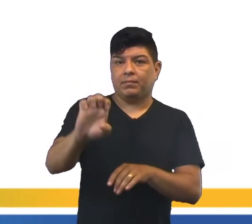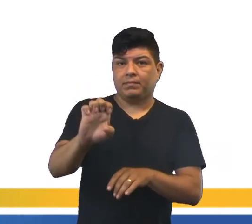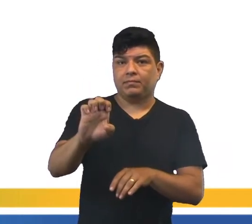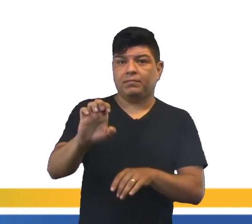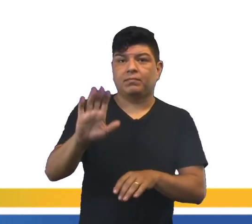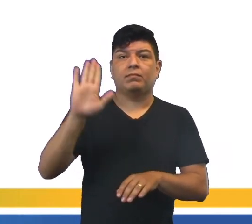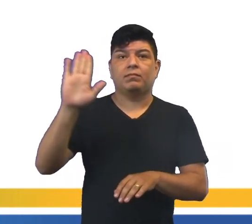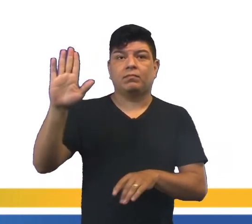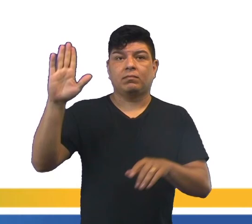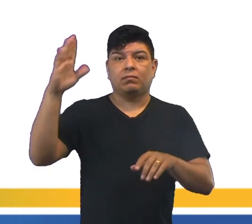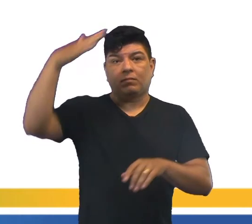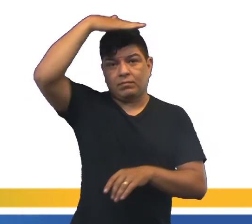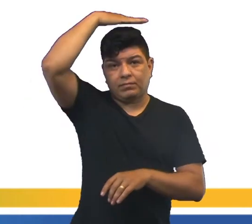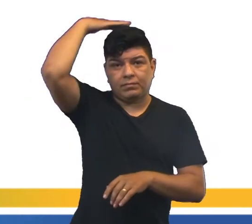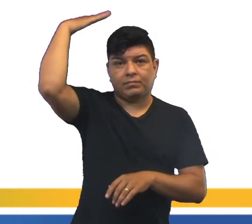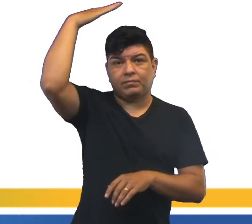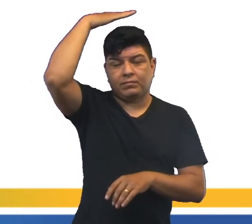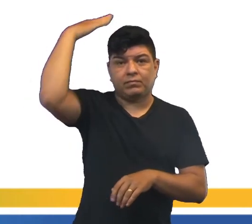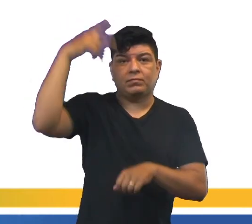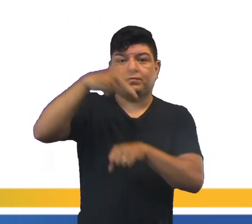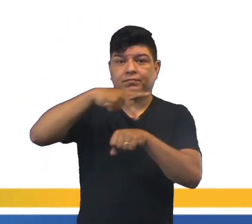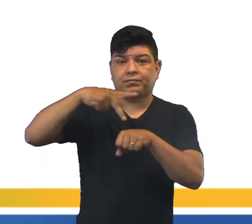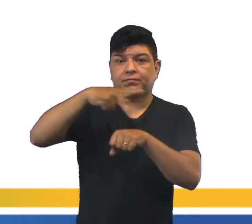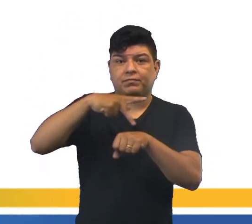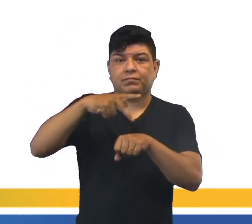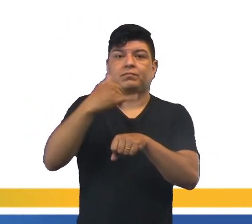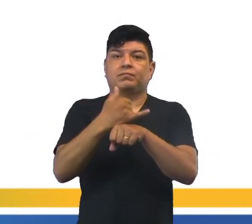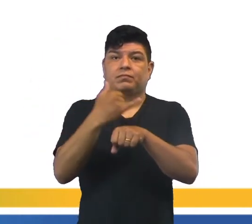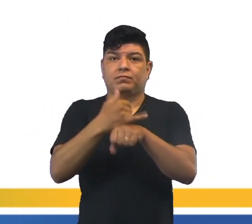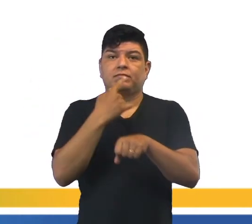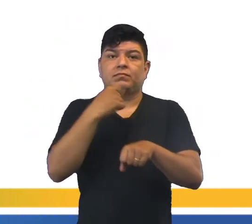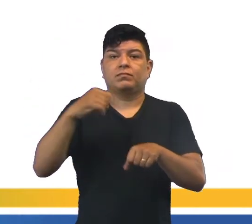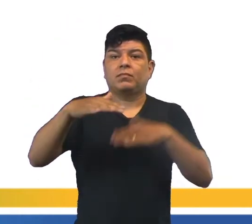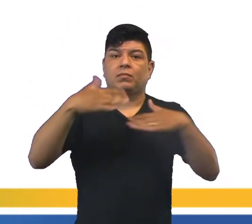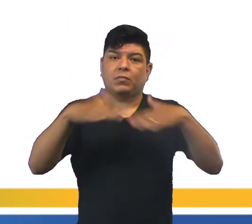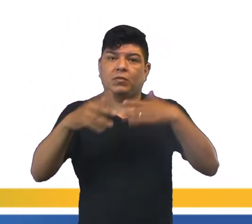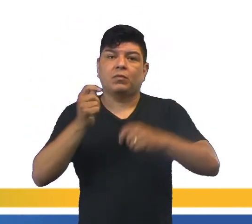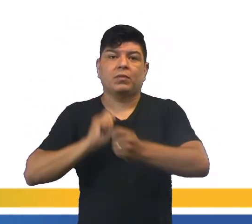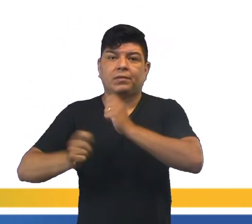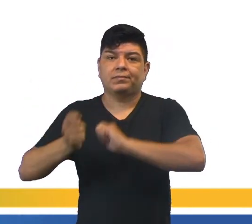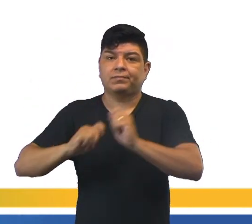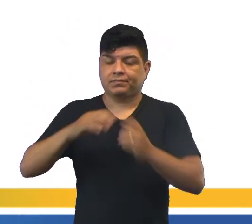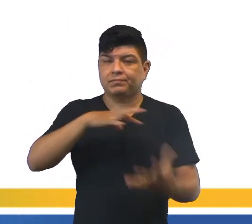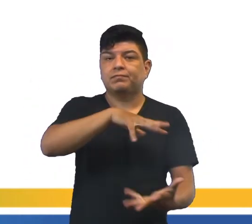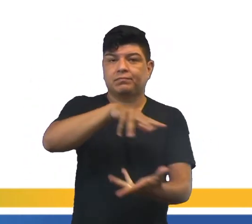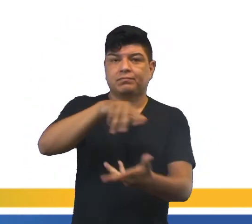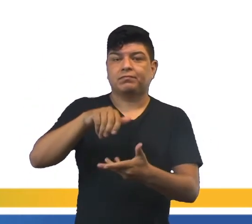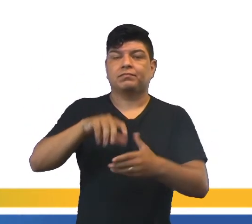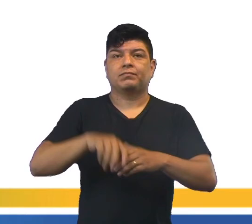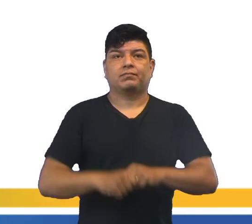você observa aqui, também os metais, os sais movimentam a economia mundial.